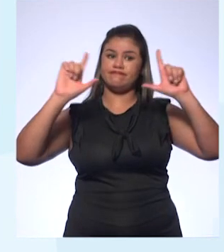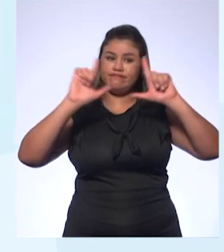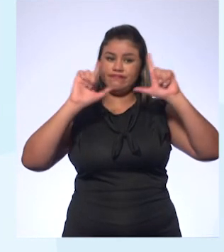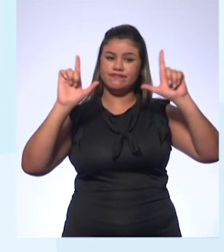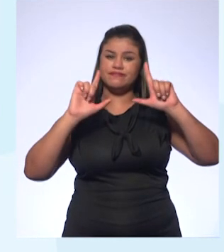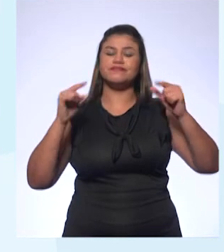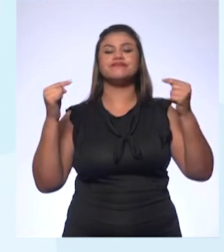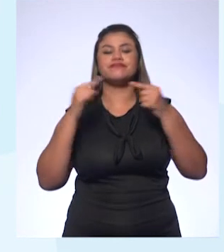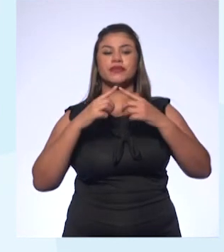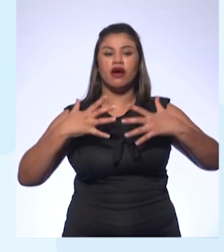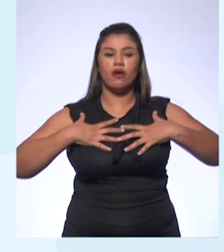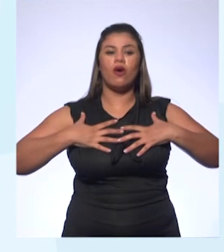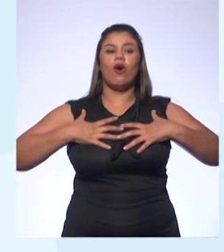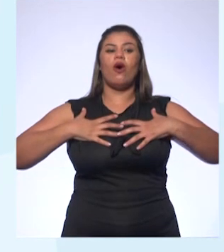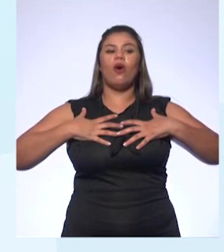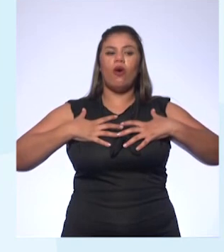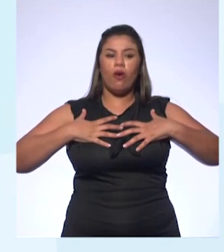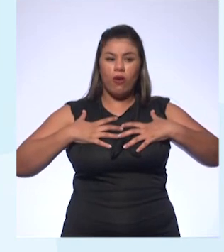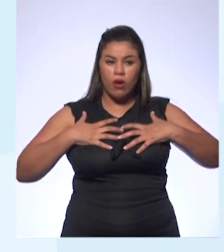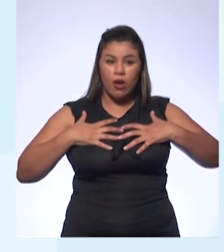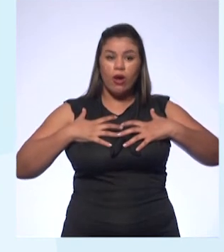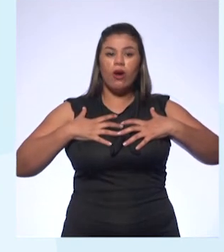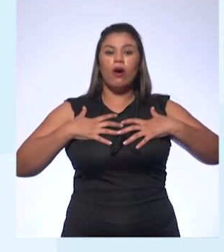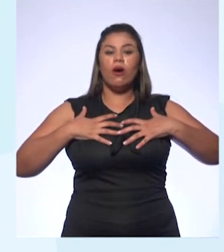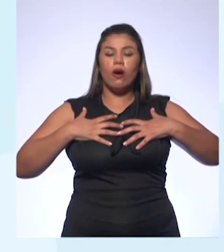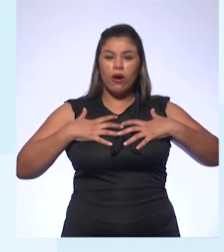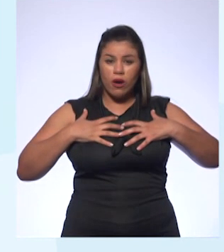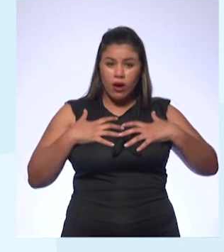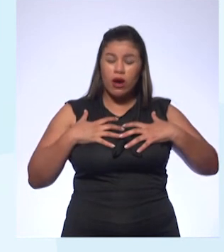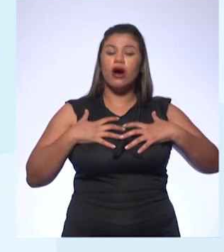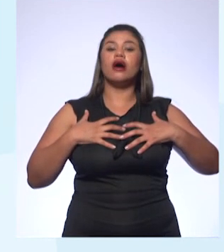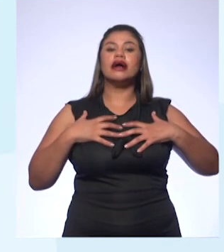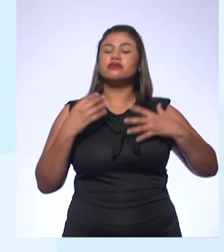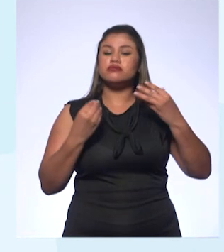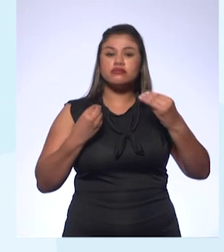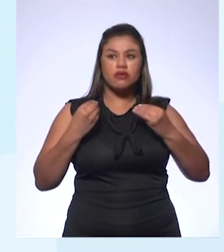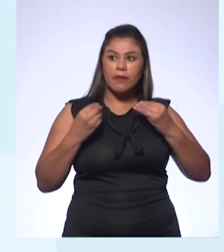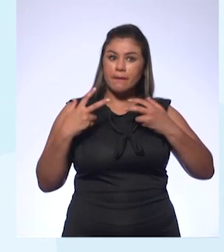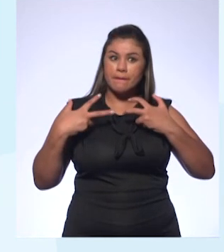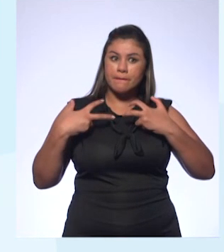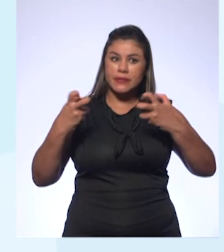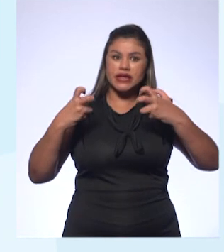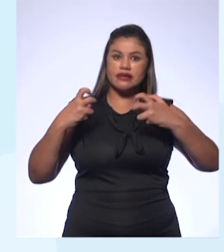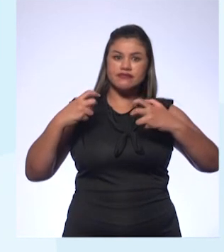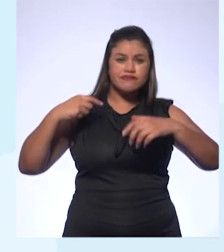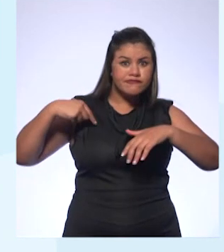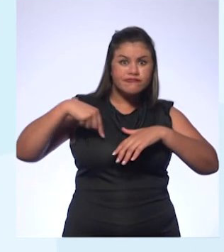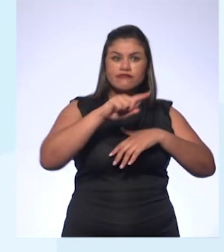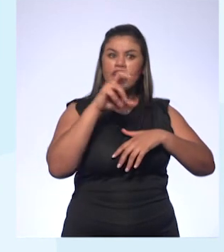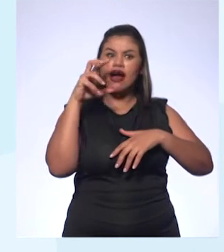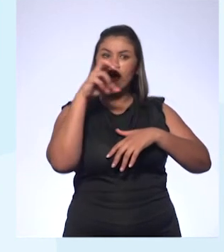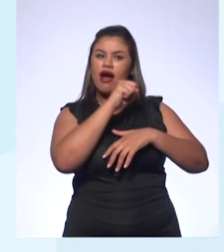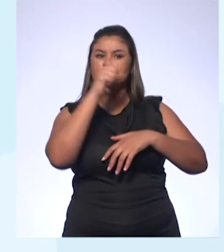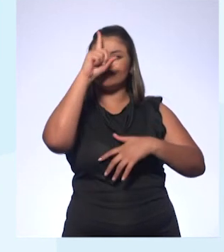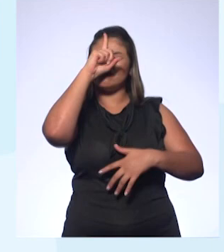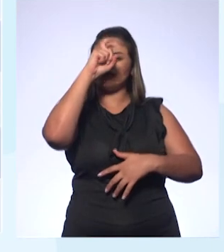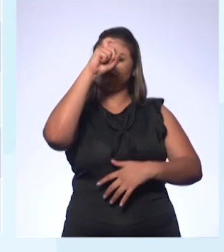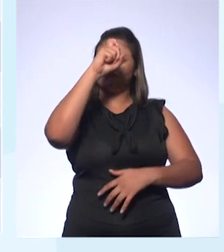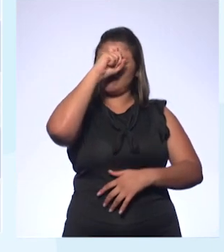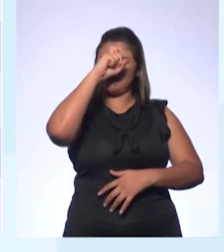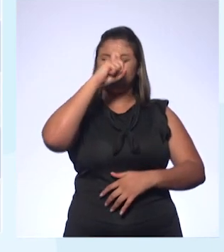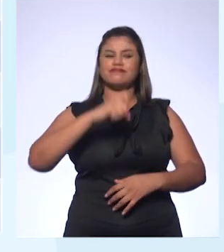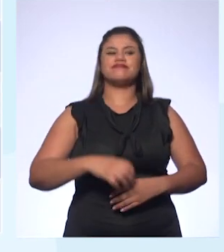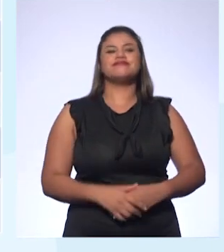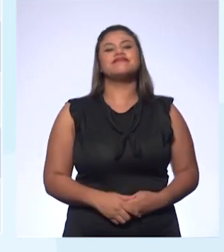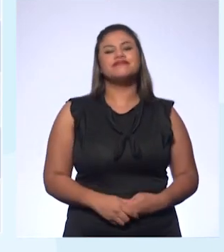é a falta de ar. É aí que se deve correr para o hospital. Complicado, né, essa